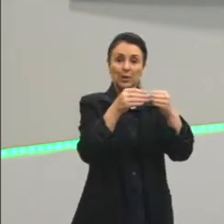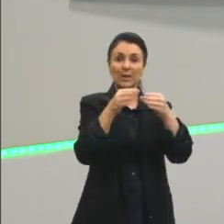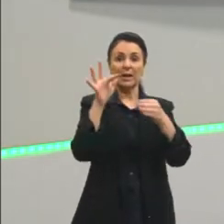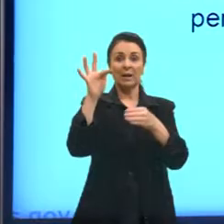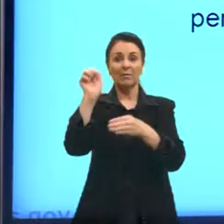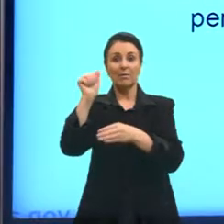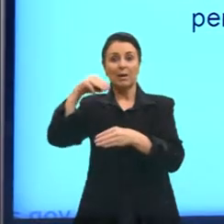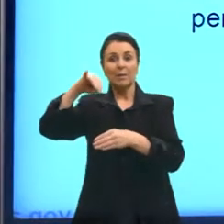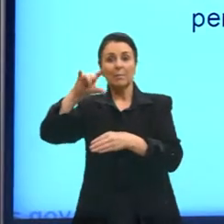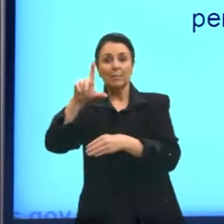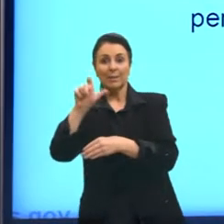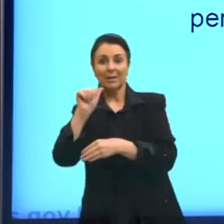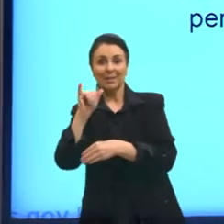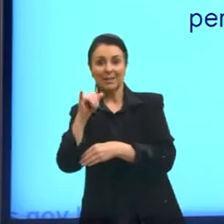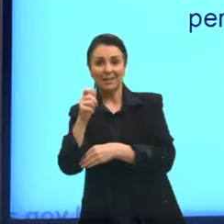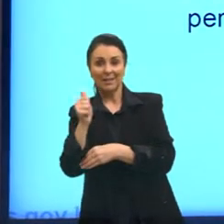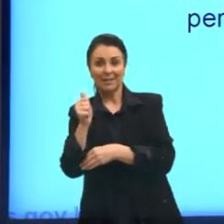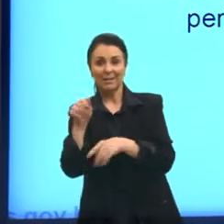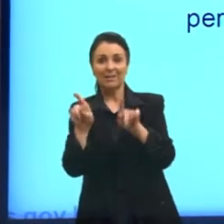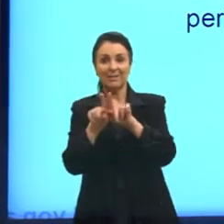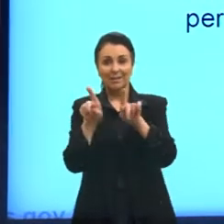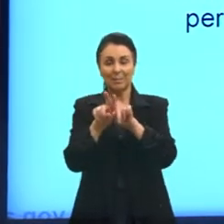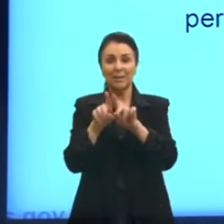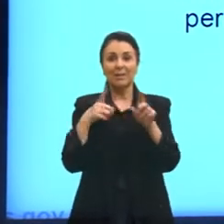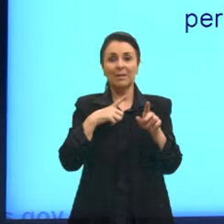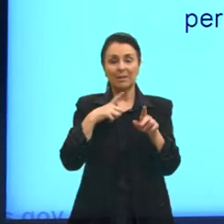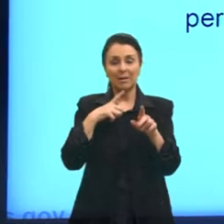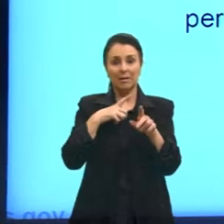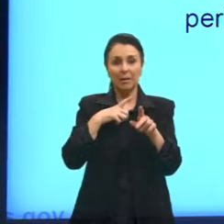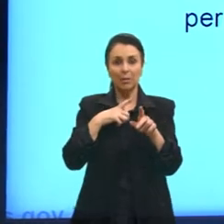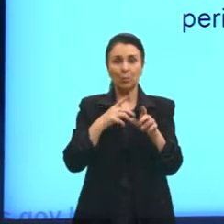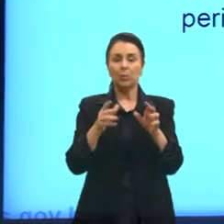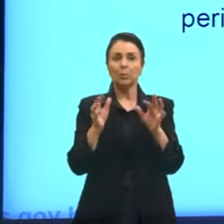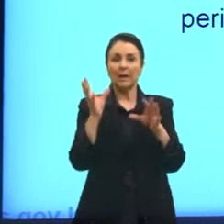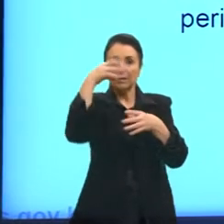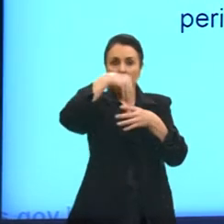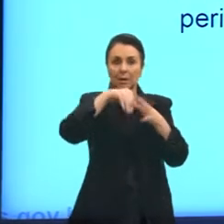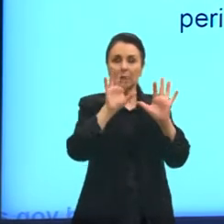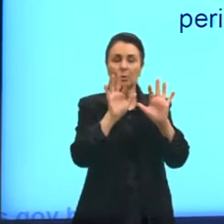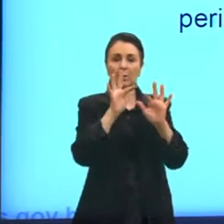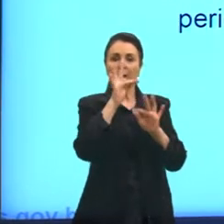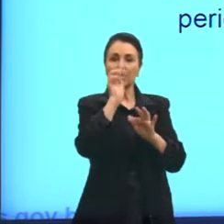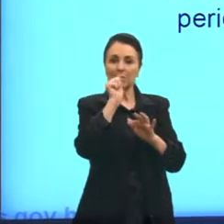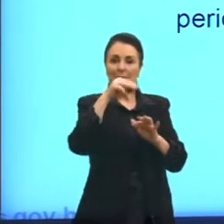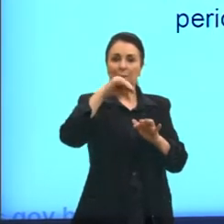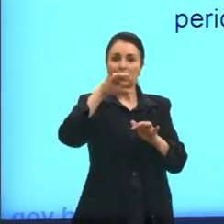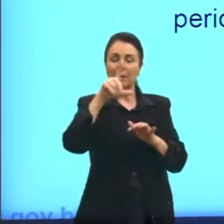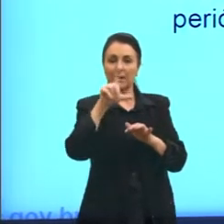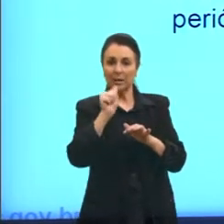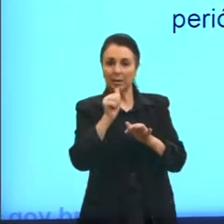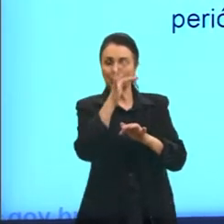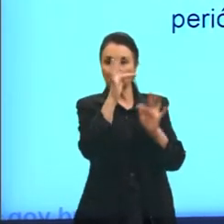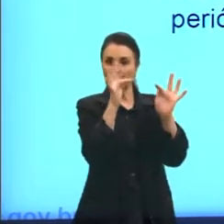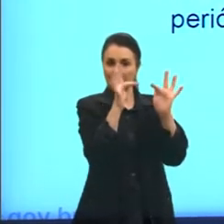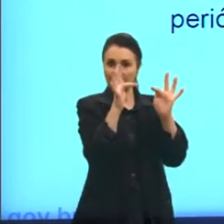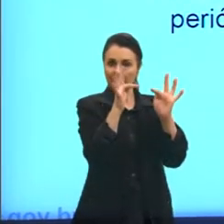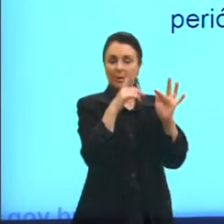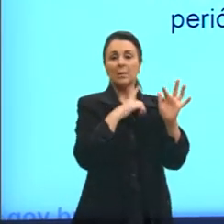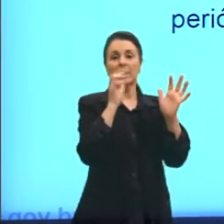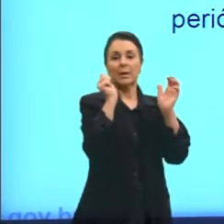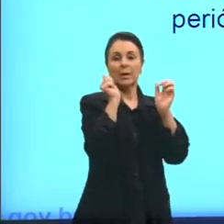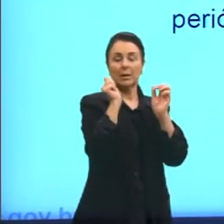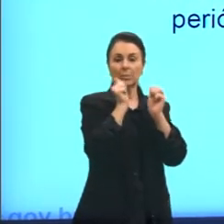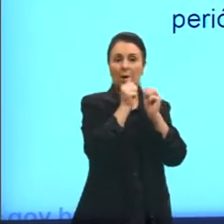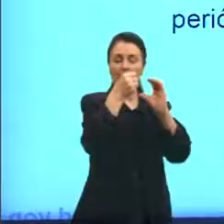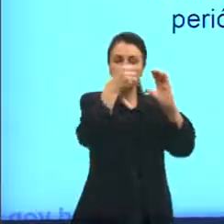depois pelas suas propriedades quando faz parte da mesma família a gente tem as mesmas características né e os elementos químicos é a